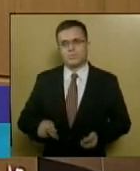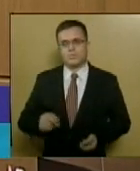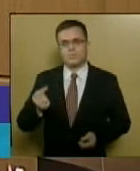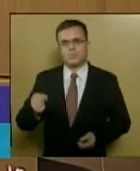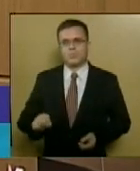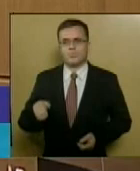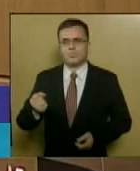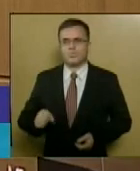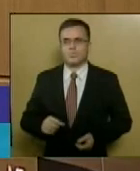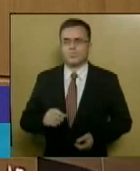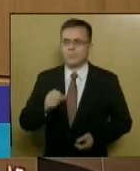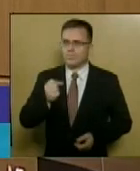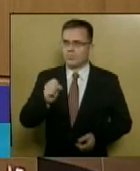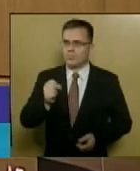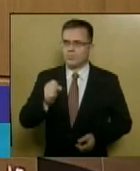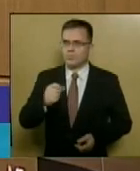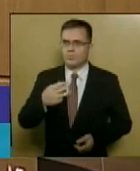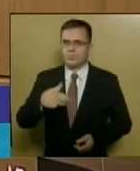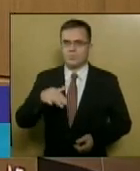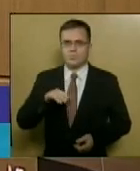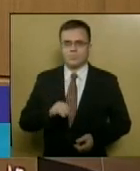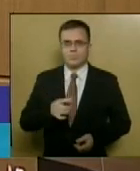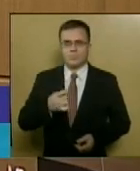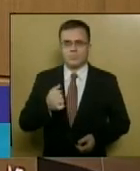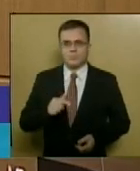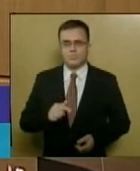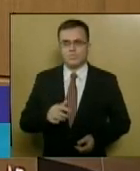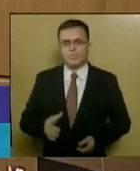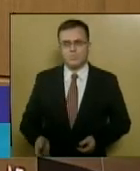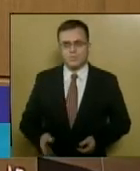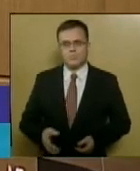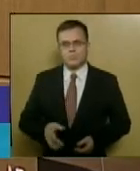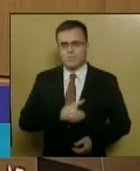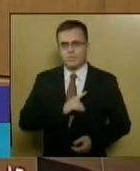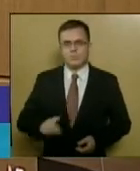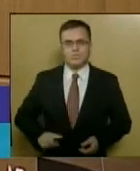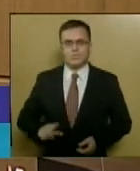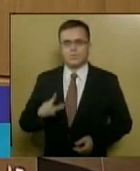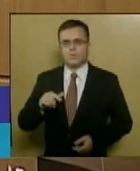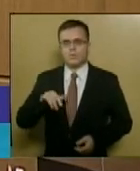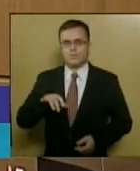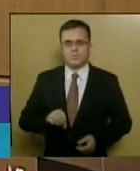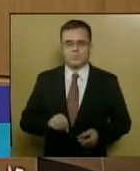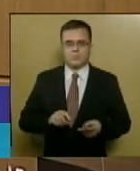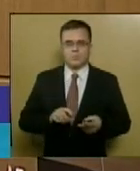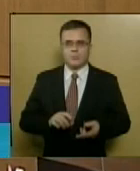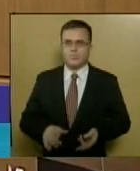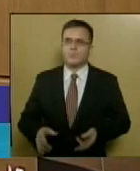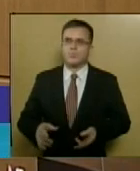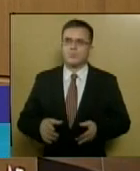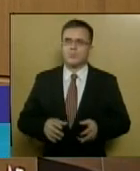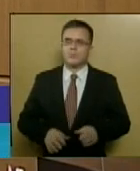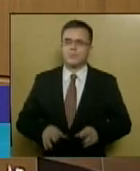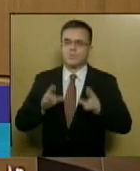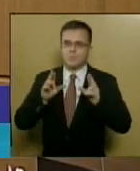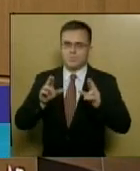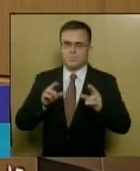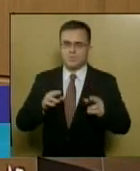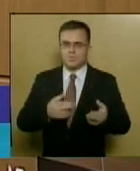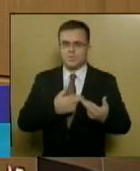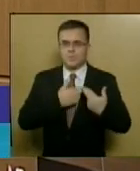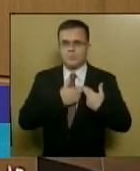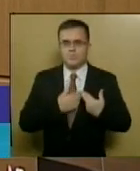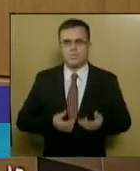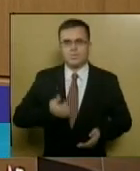Sergipe, 8 de maio de 2017. Deputado Luciano Bispo, presidente, grão-mestre da Ordem. Deputado Jefferson